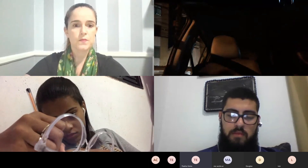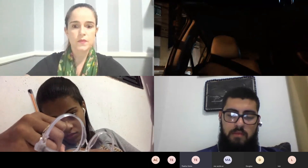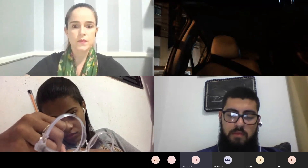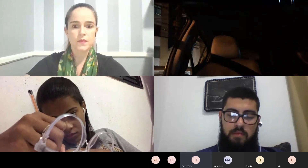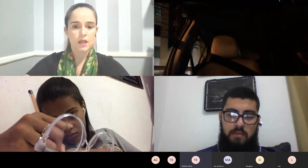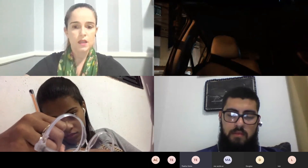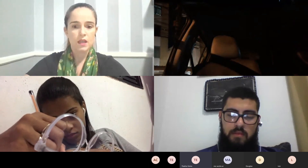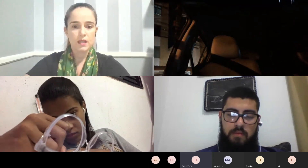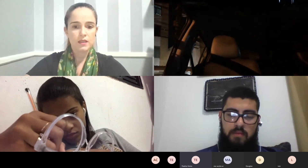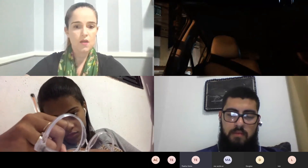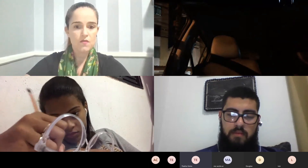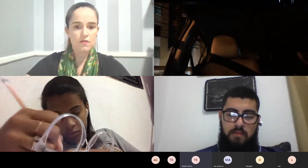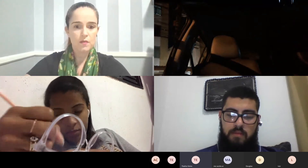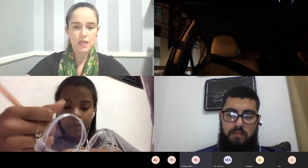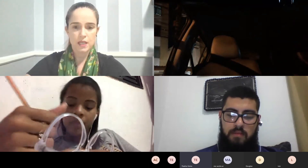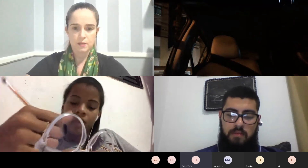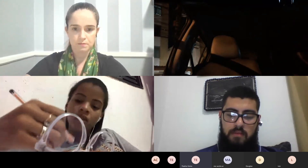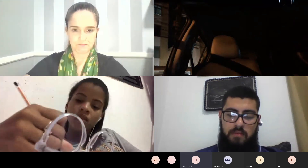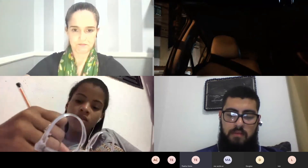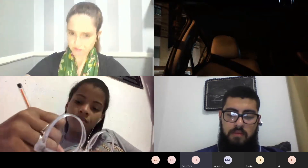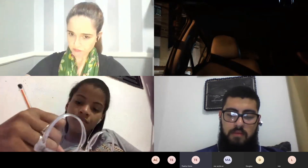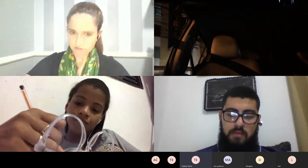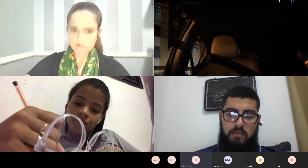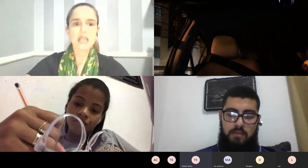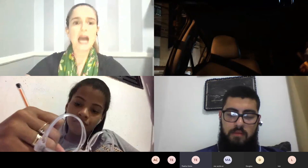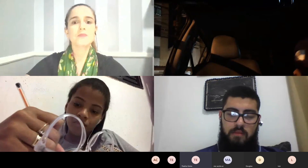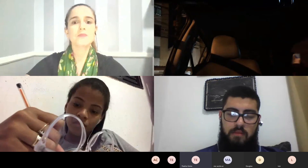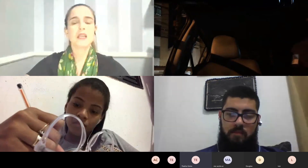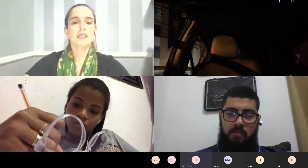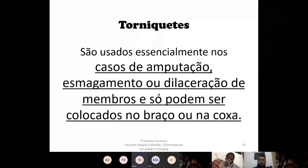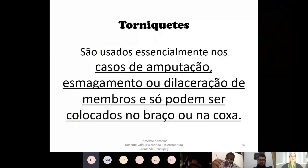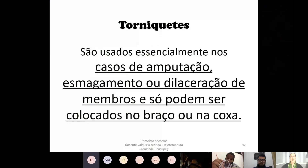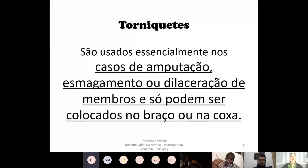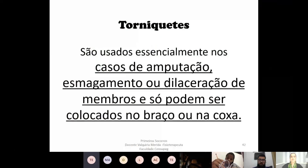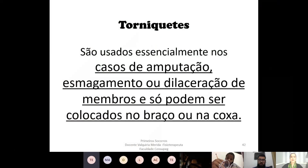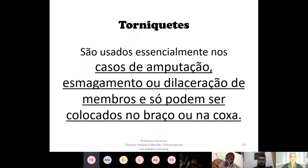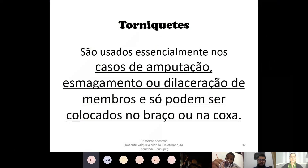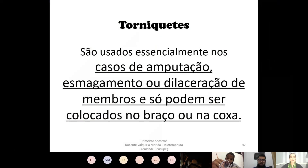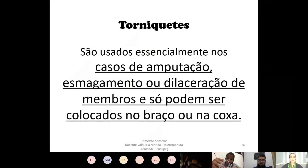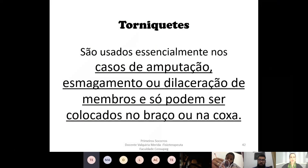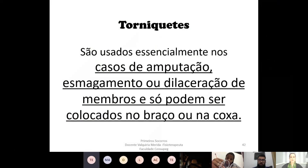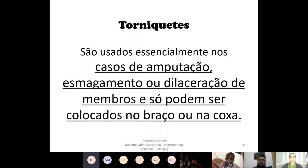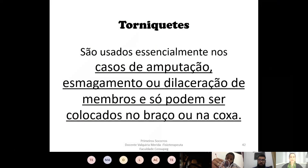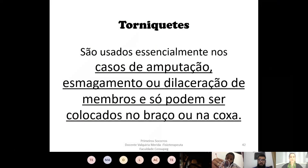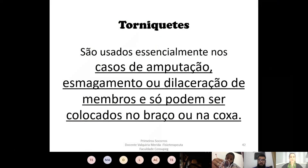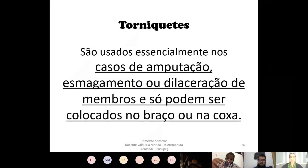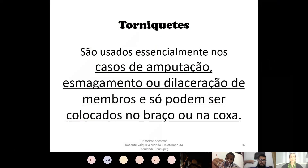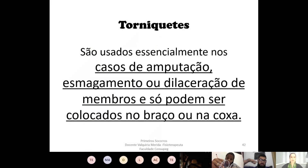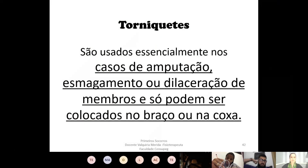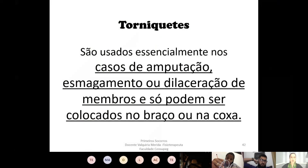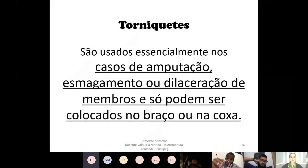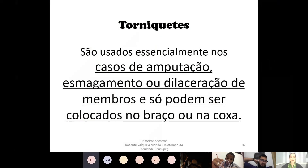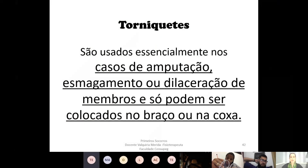Ó. Então, vamos aqui. Tá? São usados essencialmente nos casos